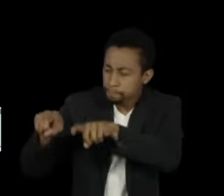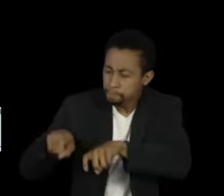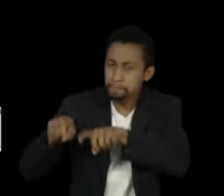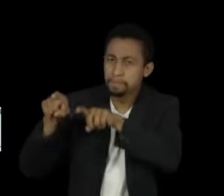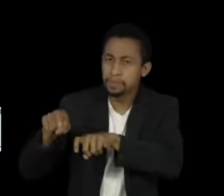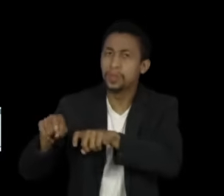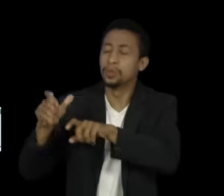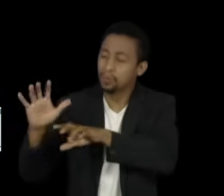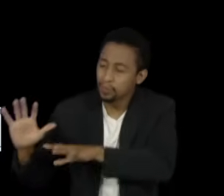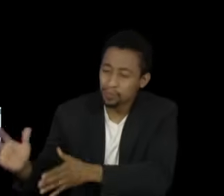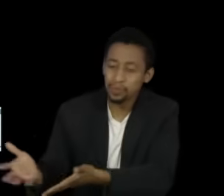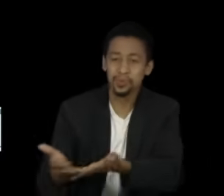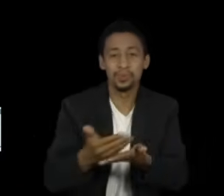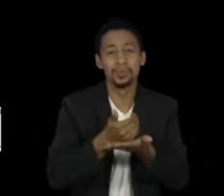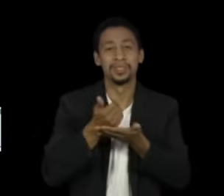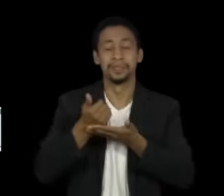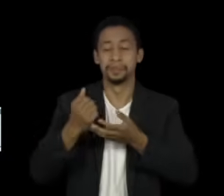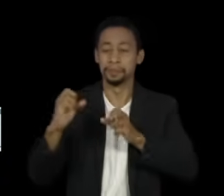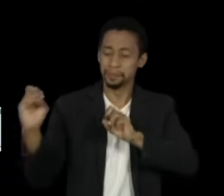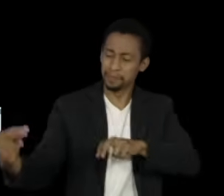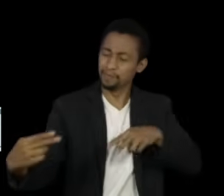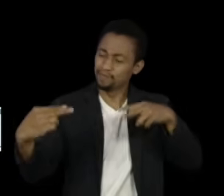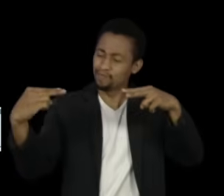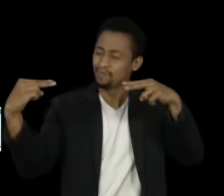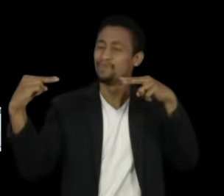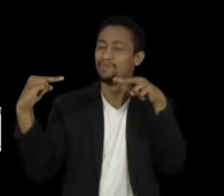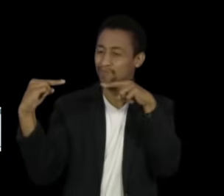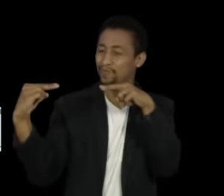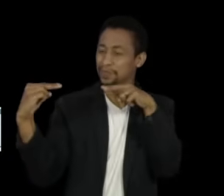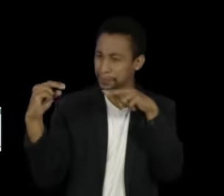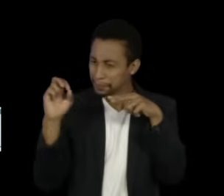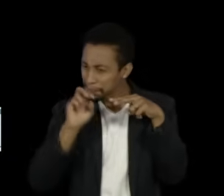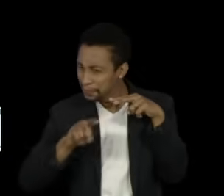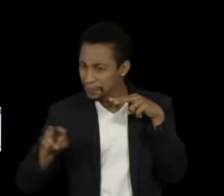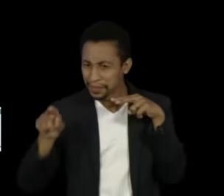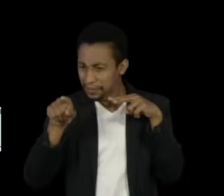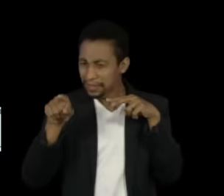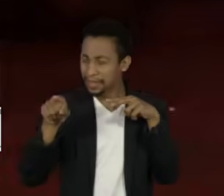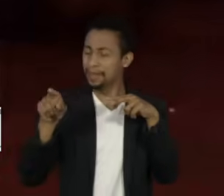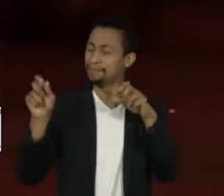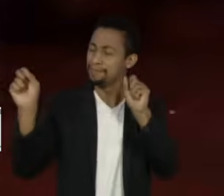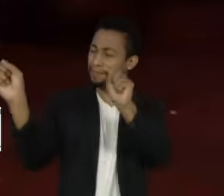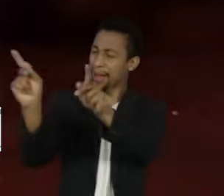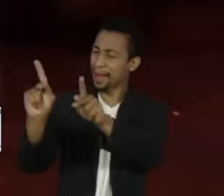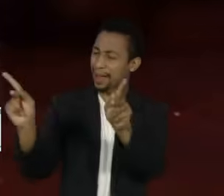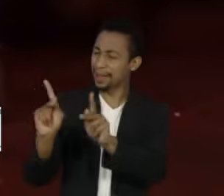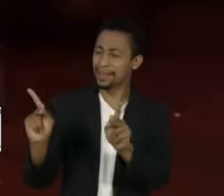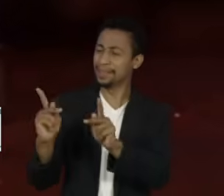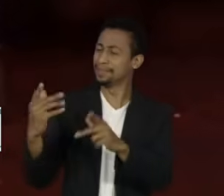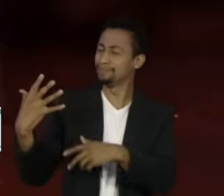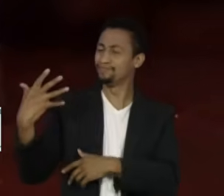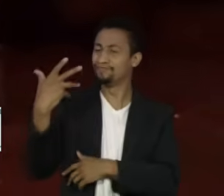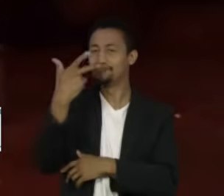olhei nos seus olhos e vi que você está com uma plantação de paz linda.